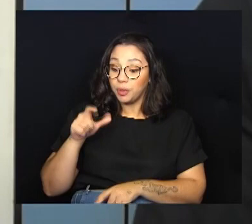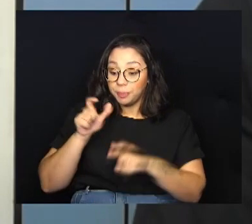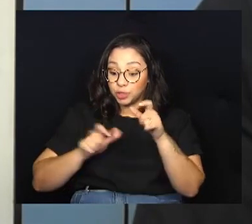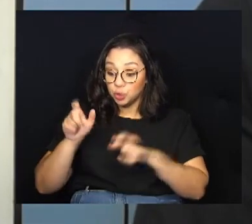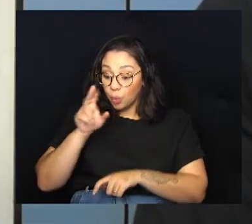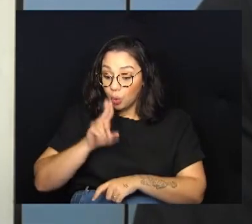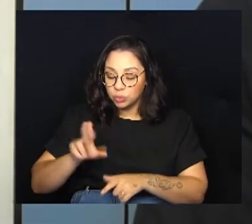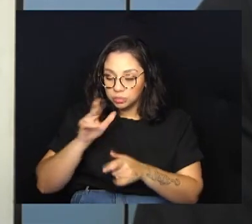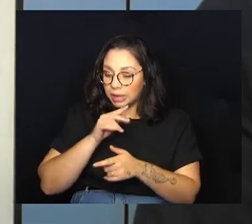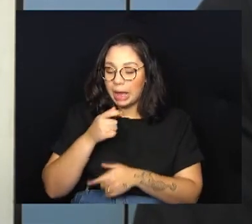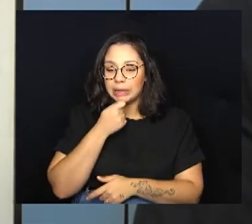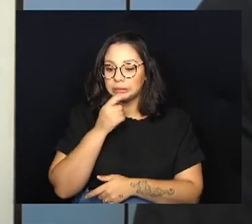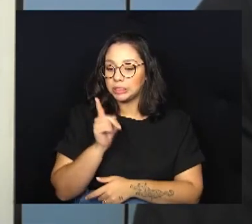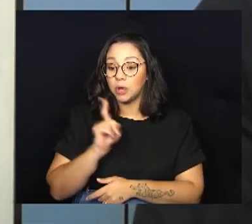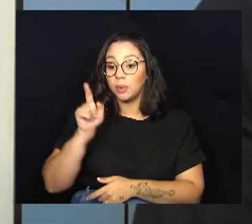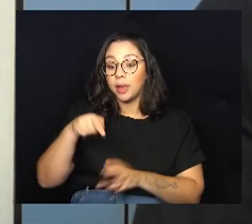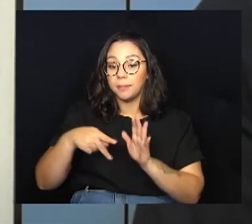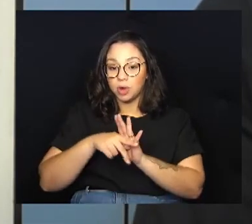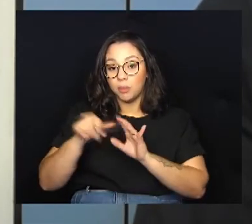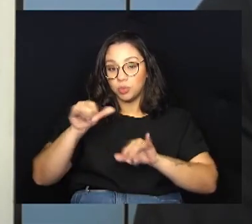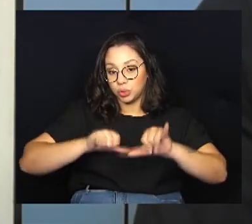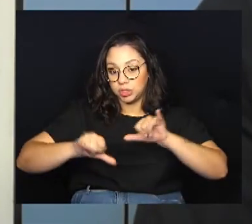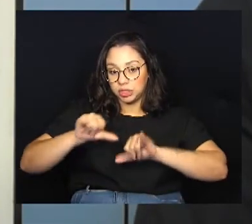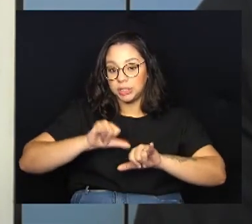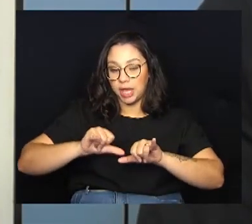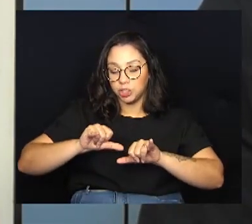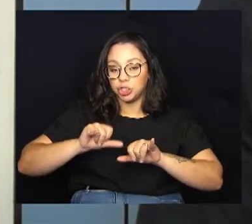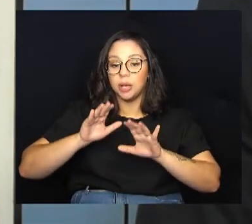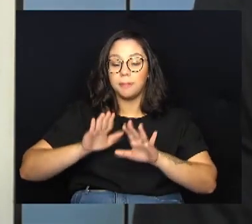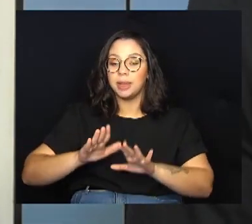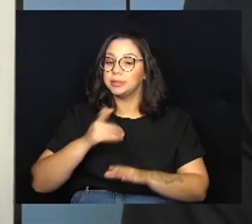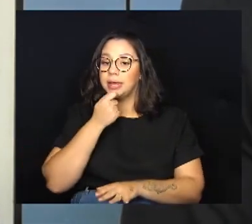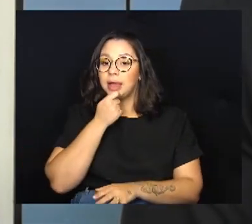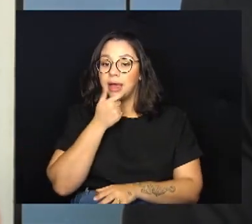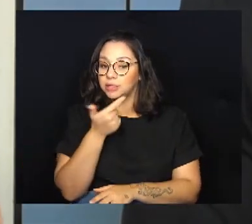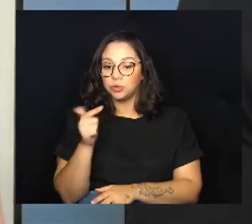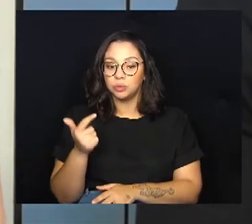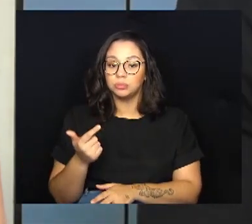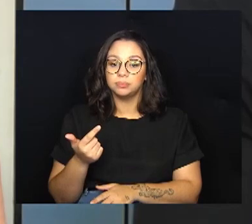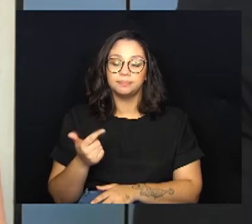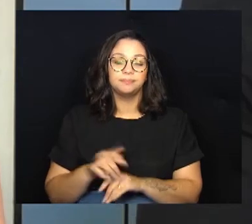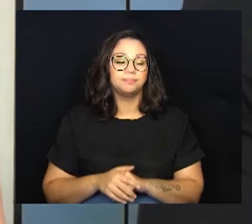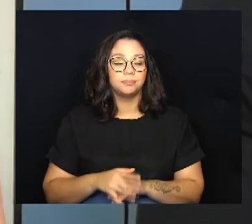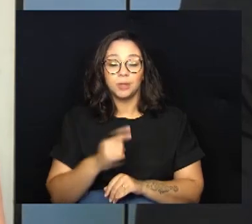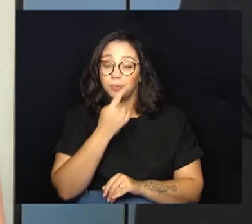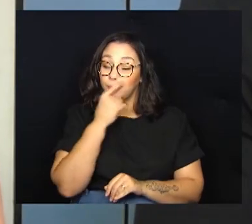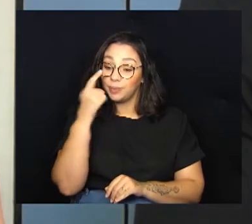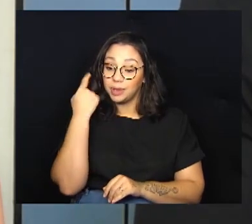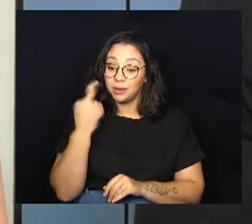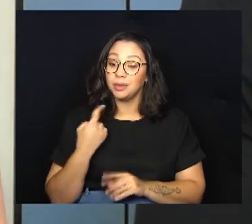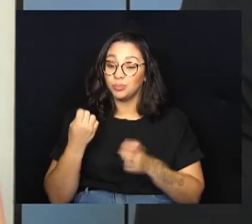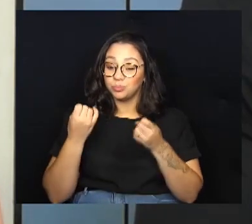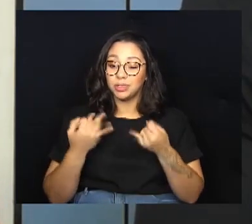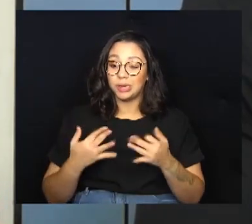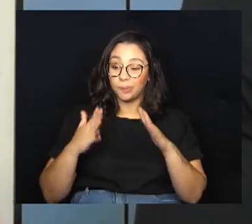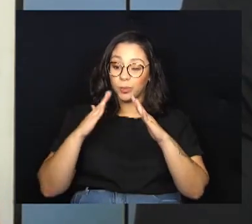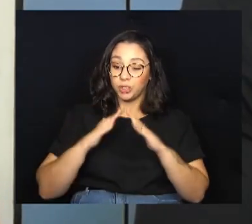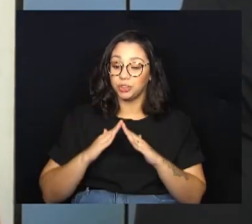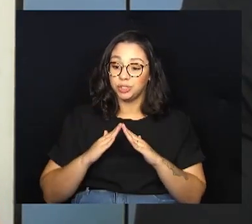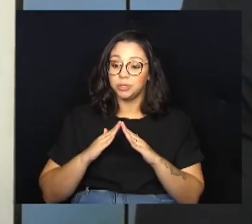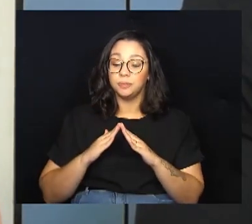para aperfeiçoar e melhorar o atendimento ofertado pelas CTs, eu acredito que a primeira questão